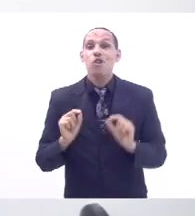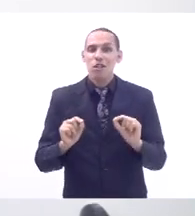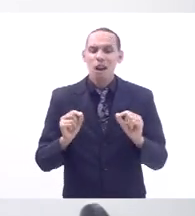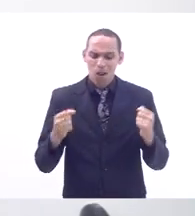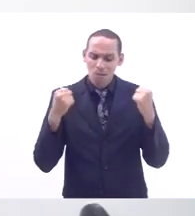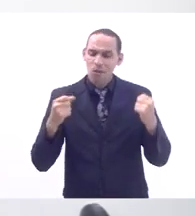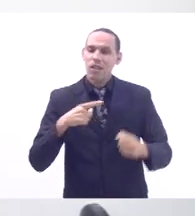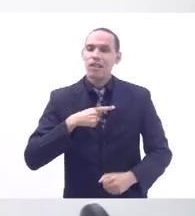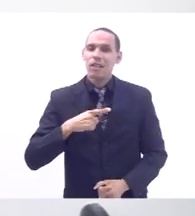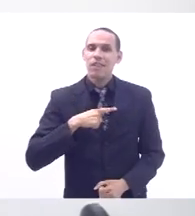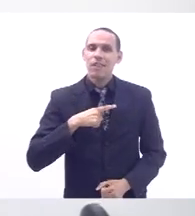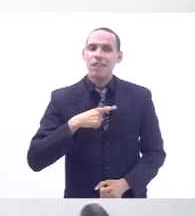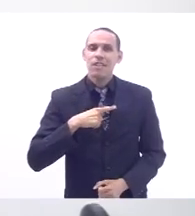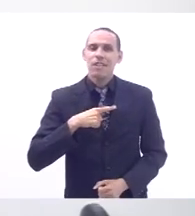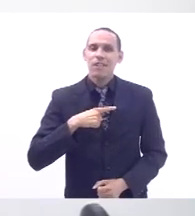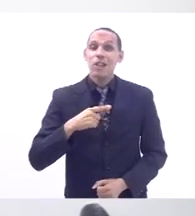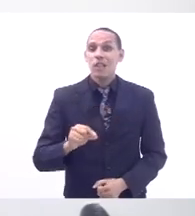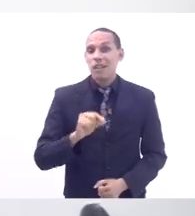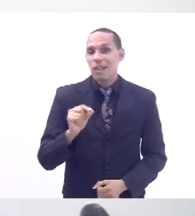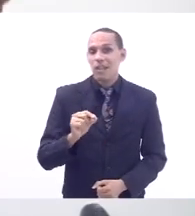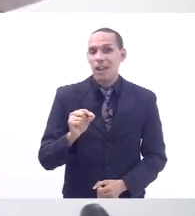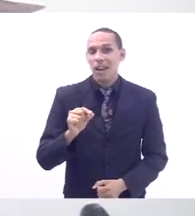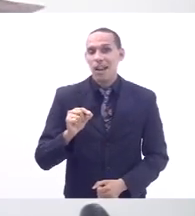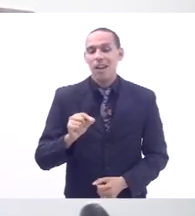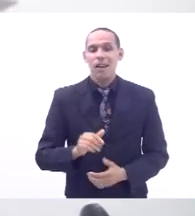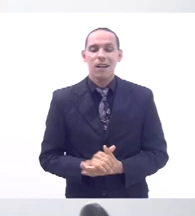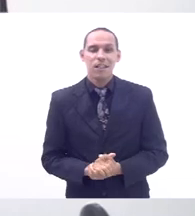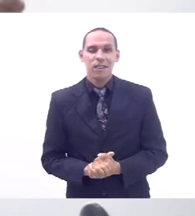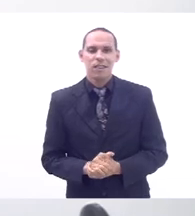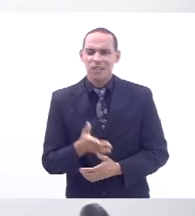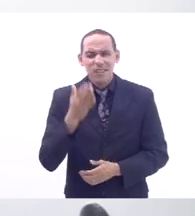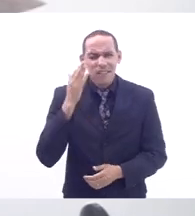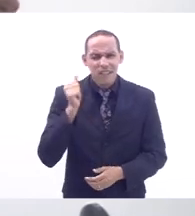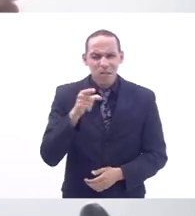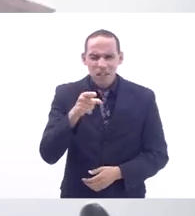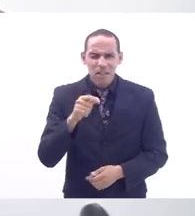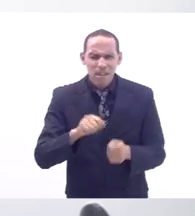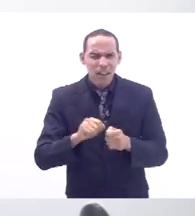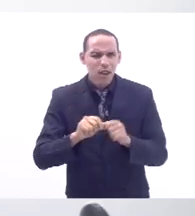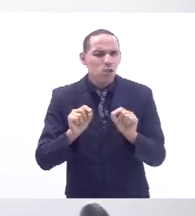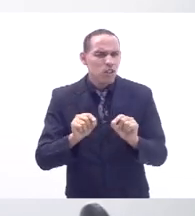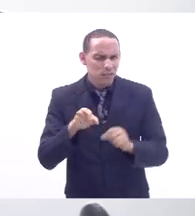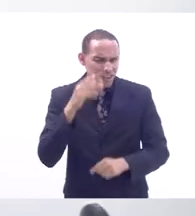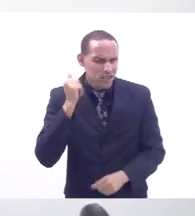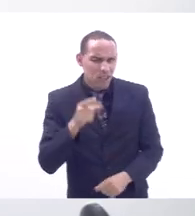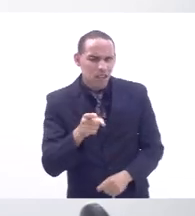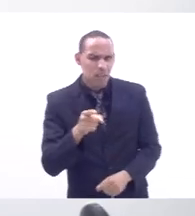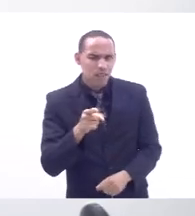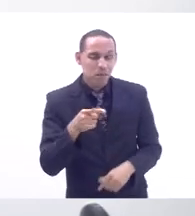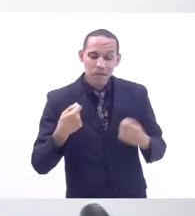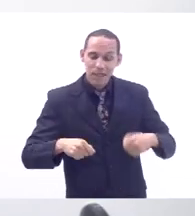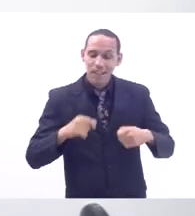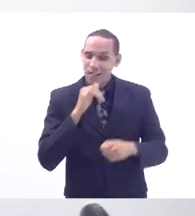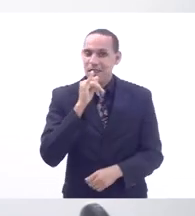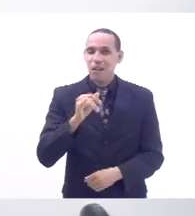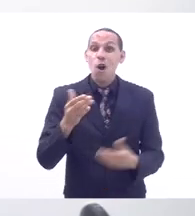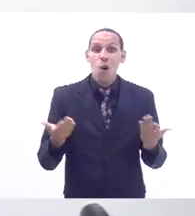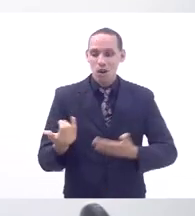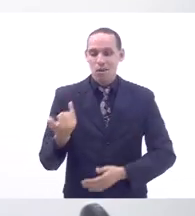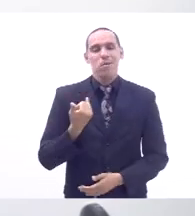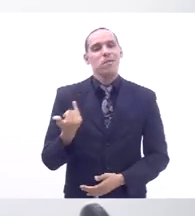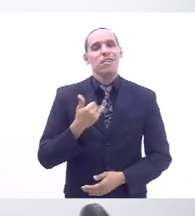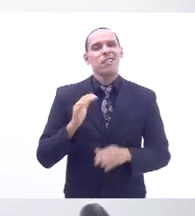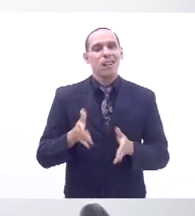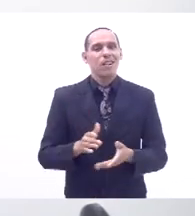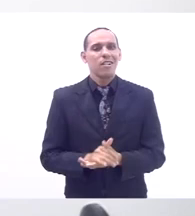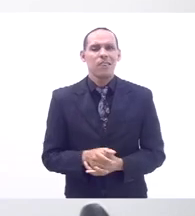E uma pessoa tem que chegar e falar, você sabe o que você está fazendo, você sabe o que você fez? Hoje mesmo já chegaram para mim e